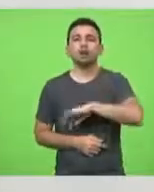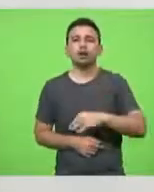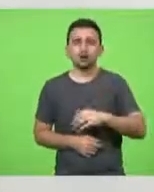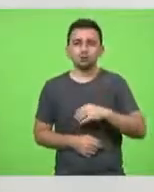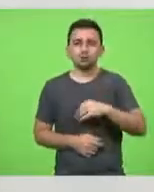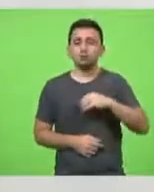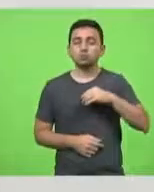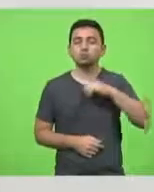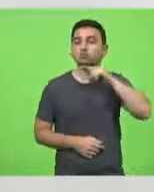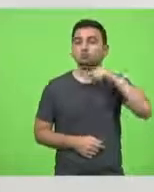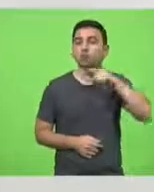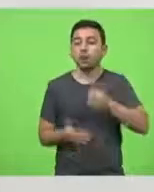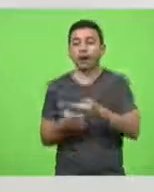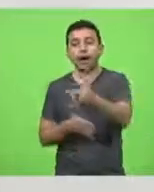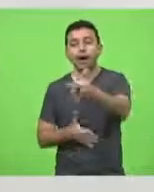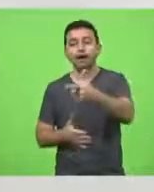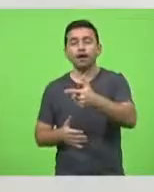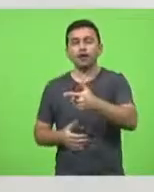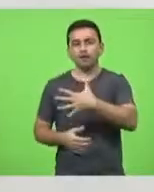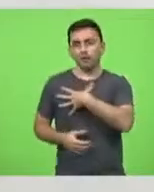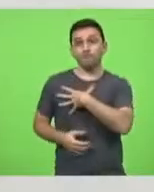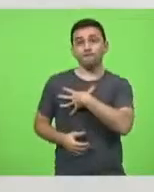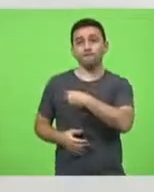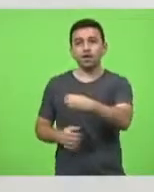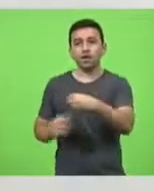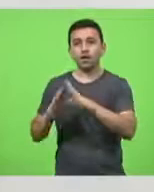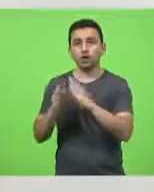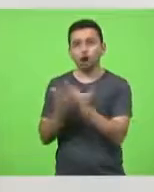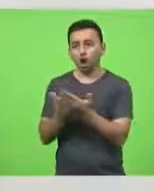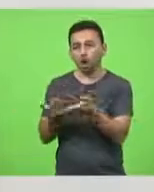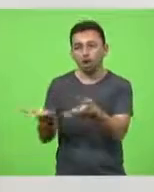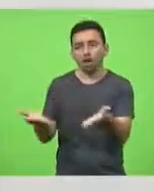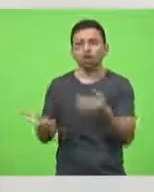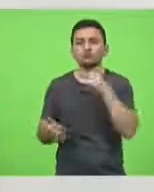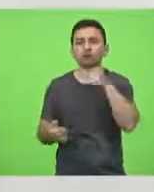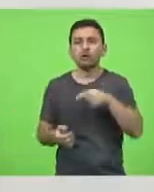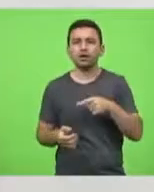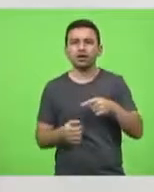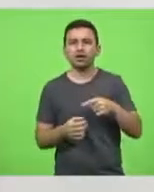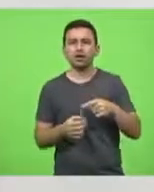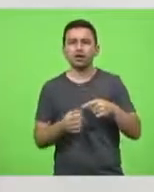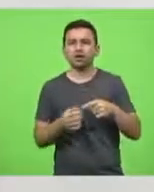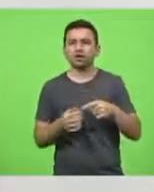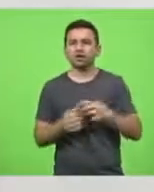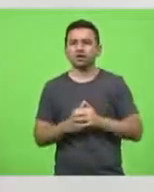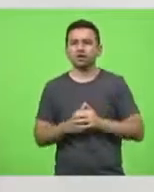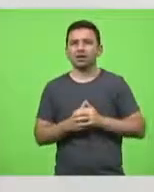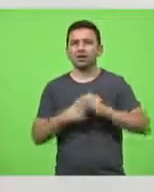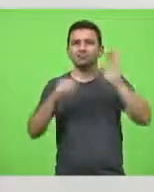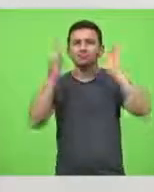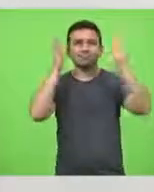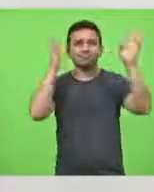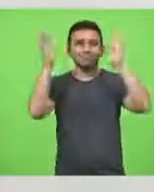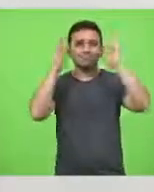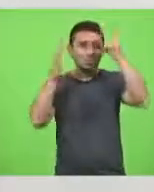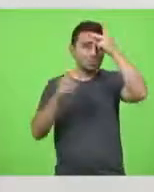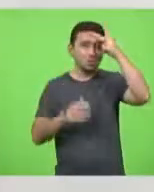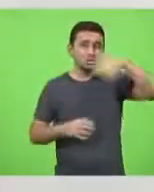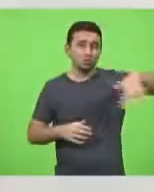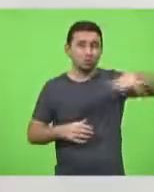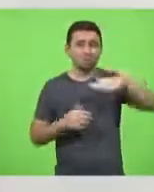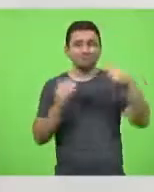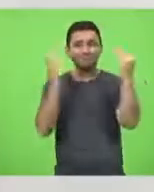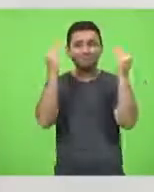escola do filho, não sabe se vai conseguir pagar as contas. Isso mexe muito com o psicológico das pessoas, que